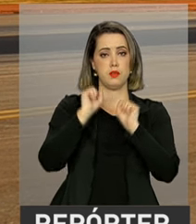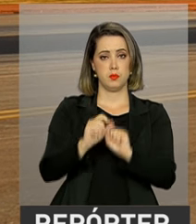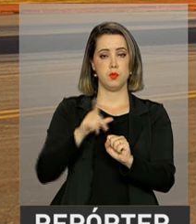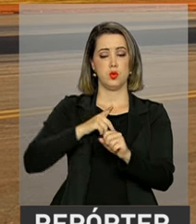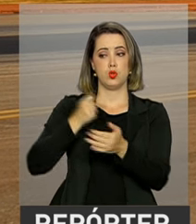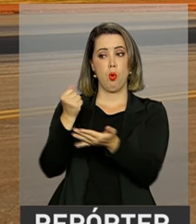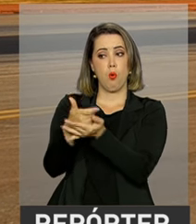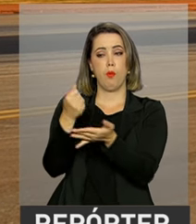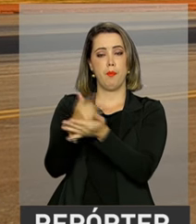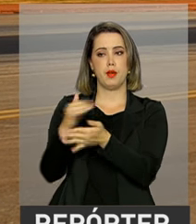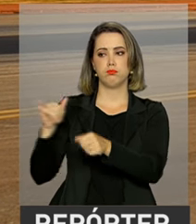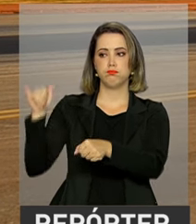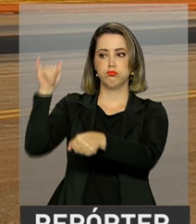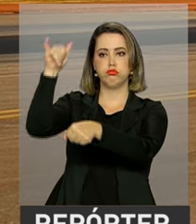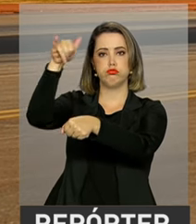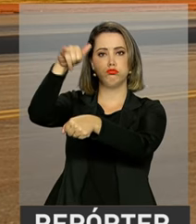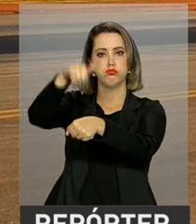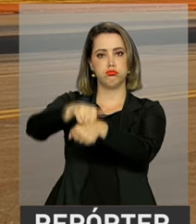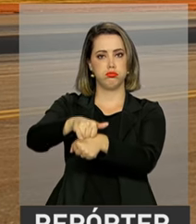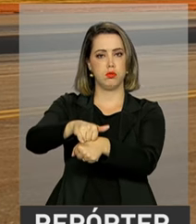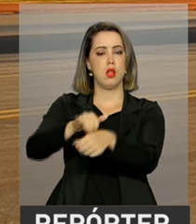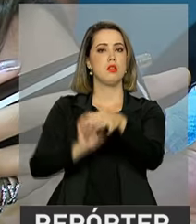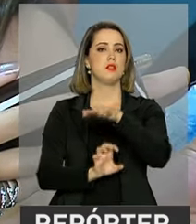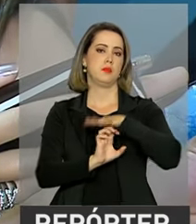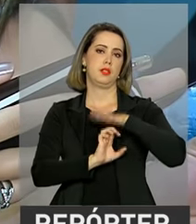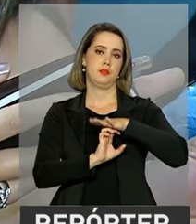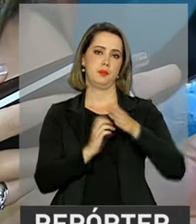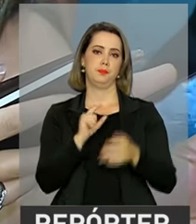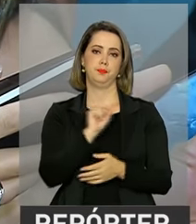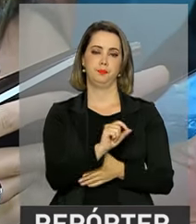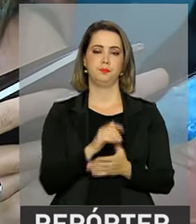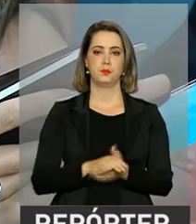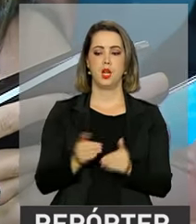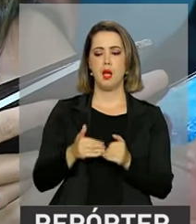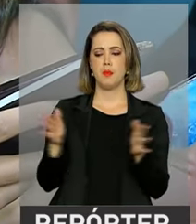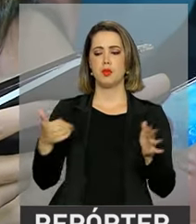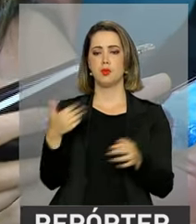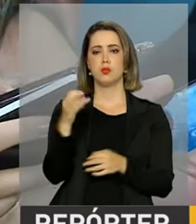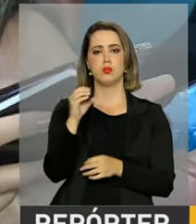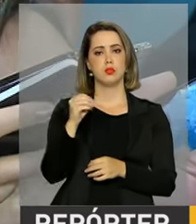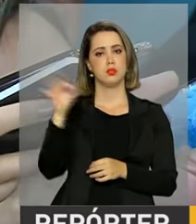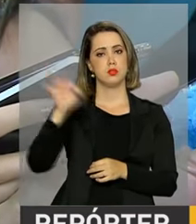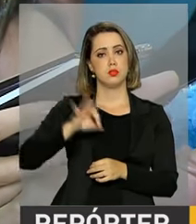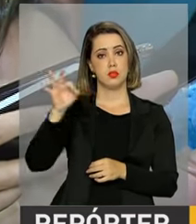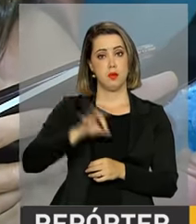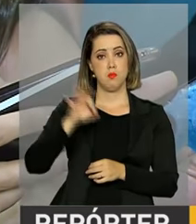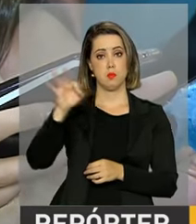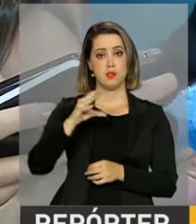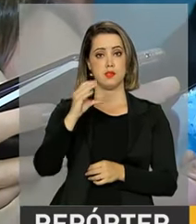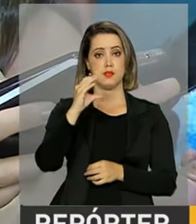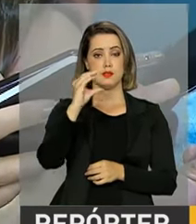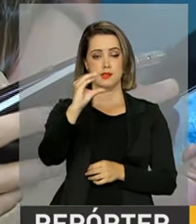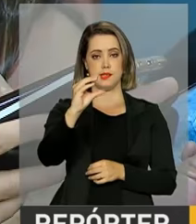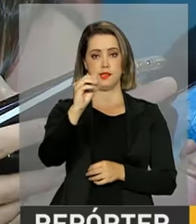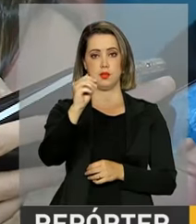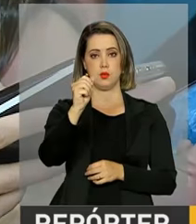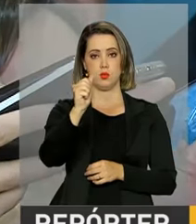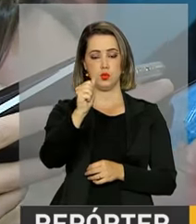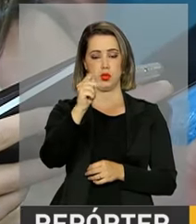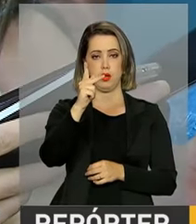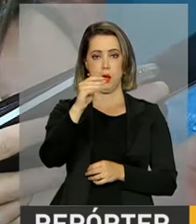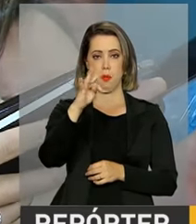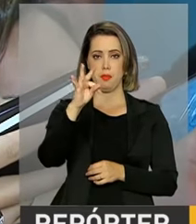só podem ter até 20 por cento de uma empresa aérea abertura de circulação de capital significa que qualquer empresa pode